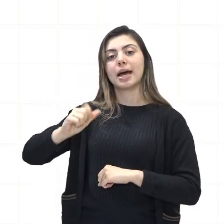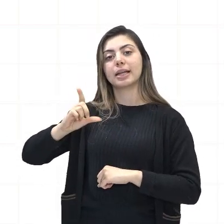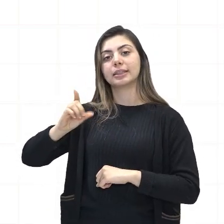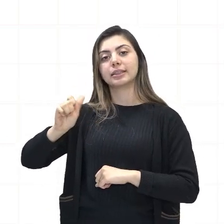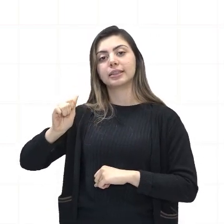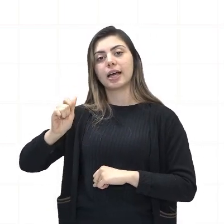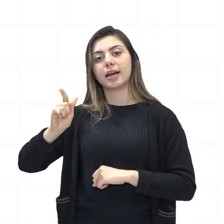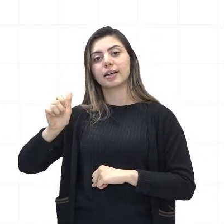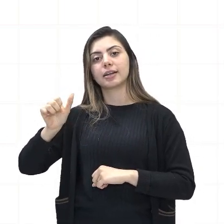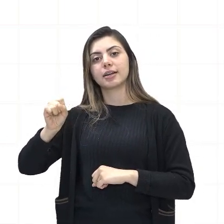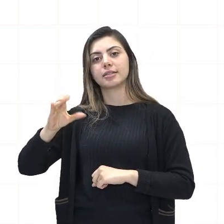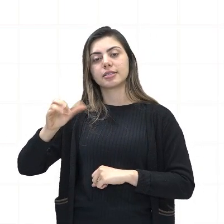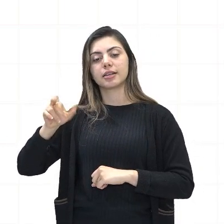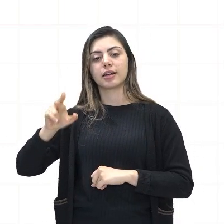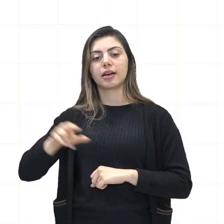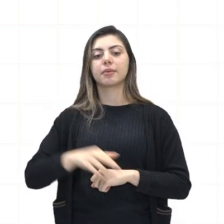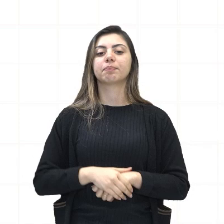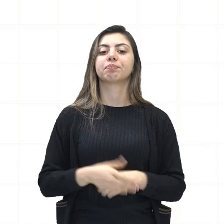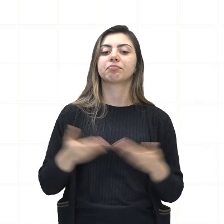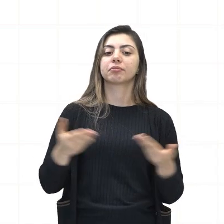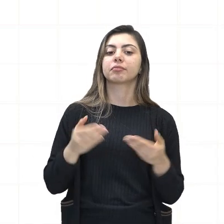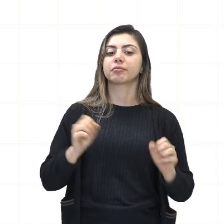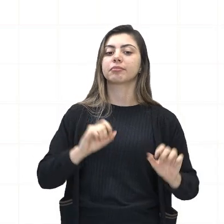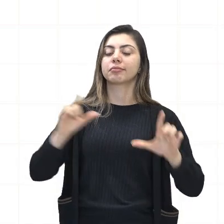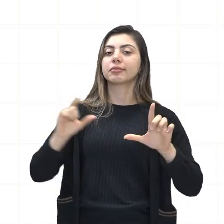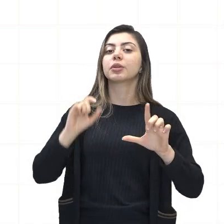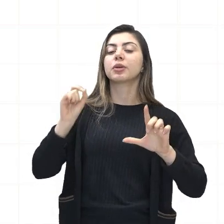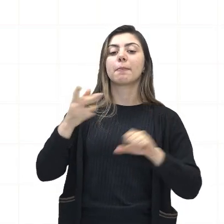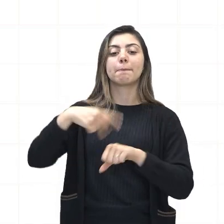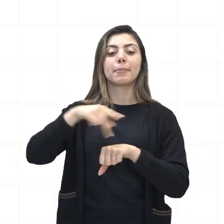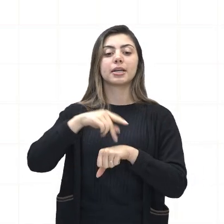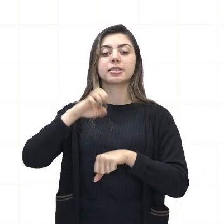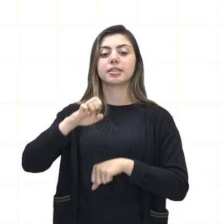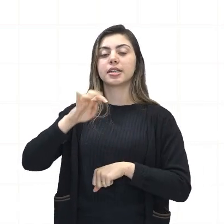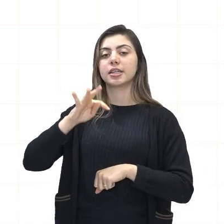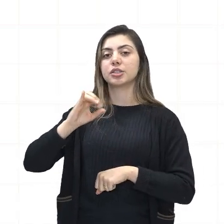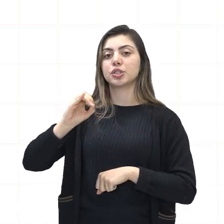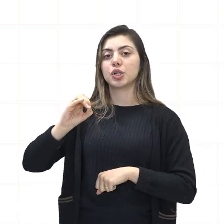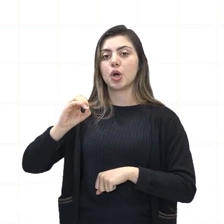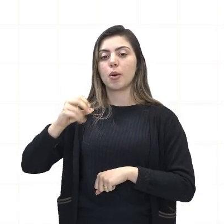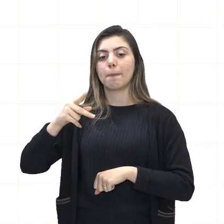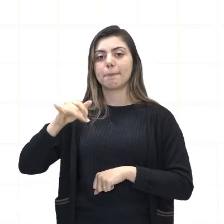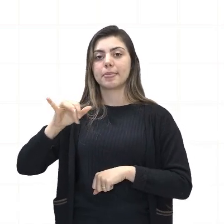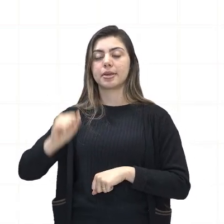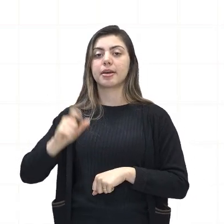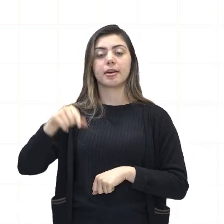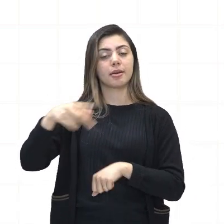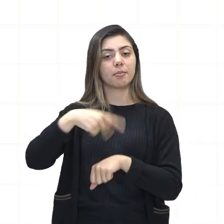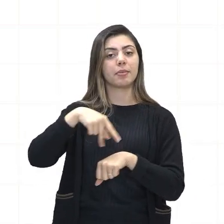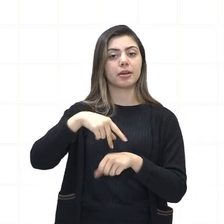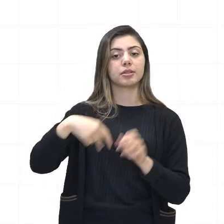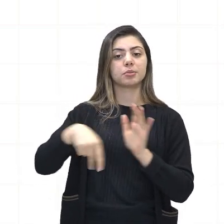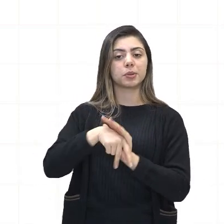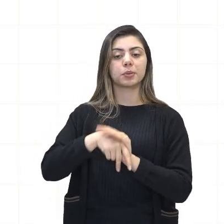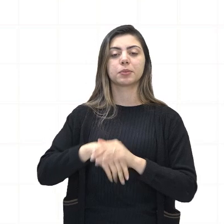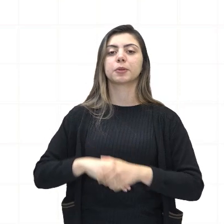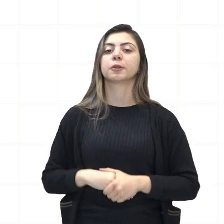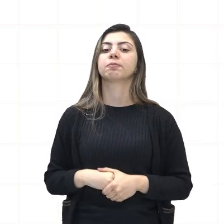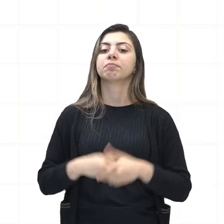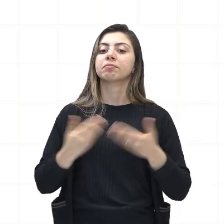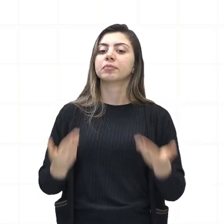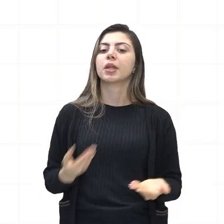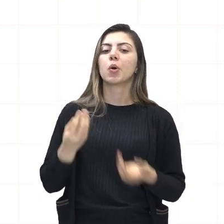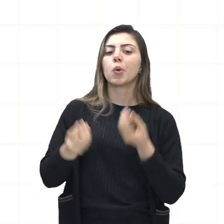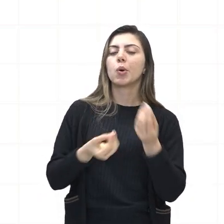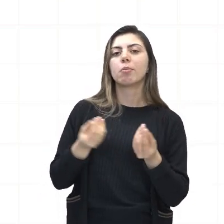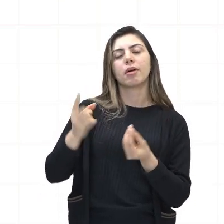né? E a gente vai ver agora uma imagem da Etiópia, né, que é um dos países da África Oriental, e vai ter uma área, vão